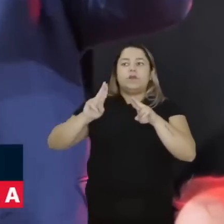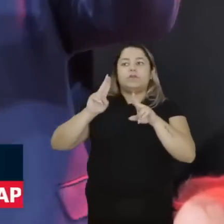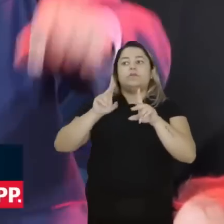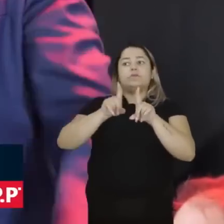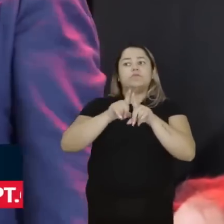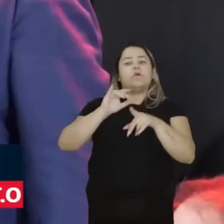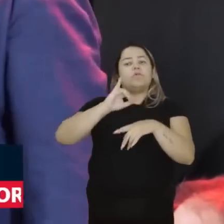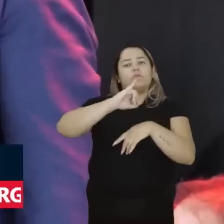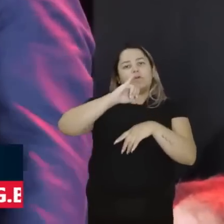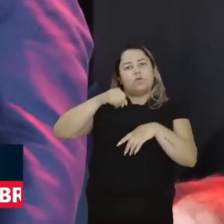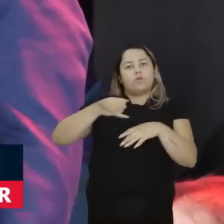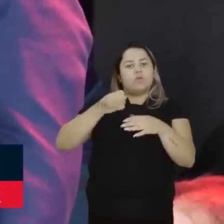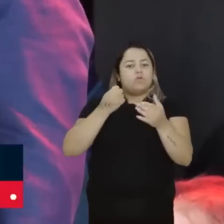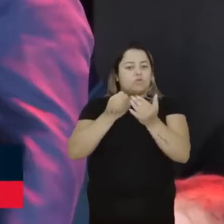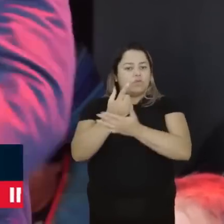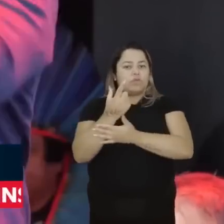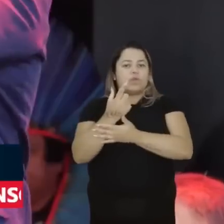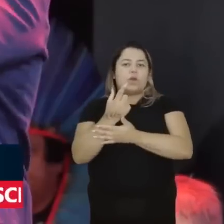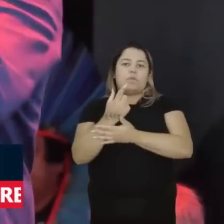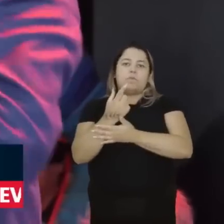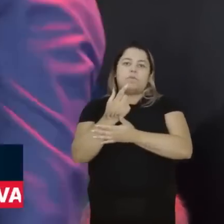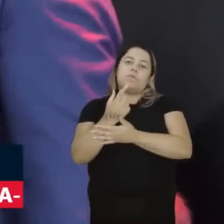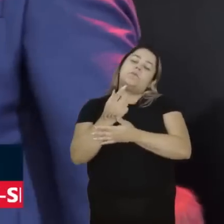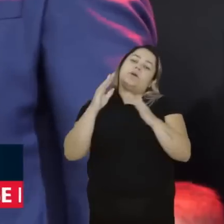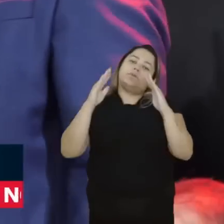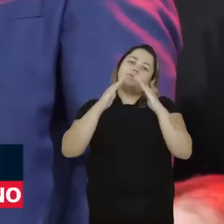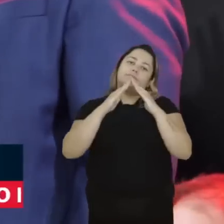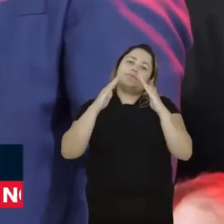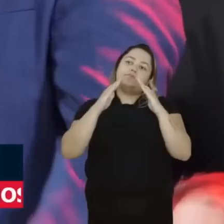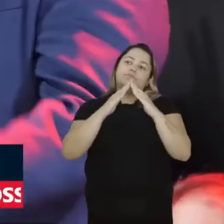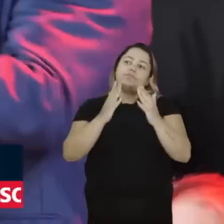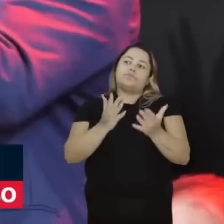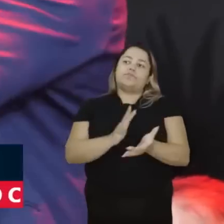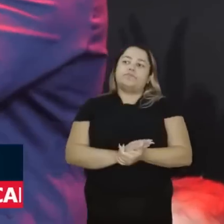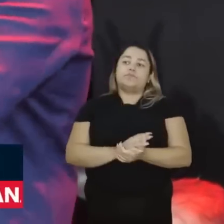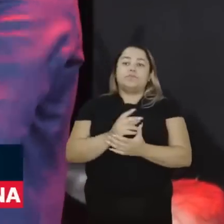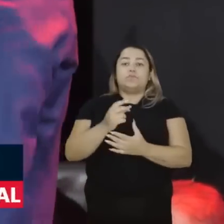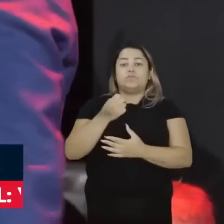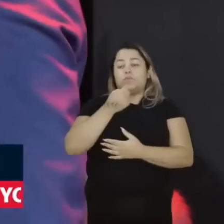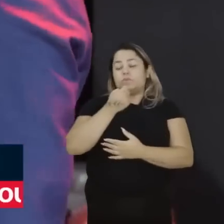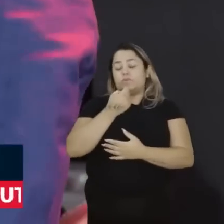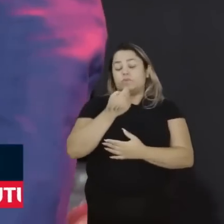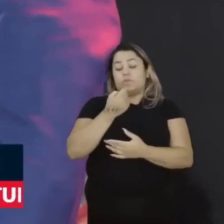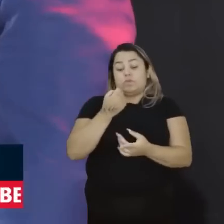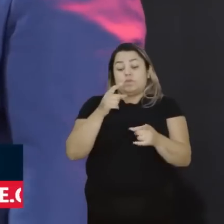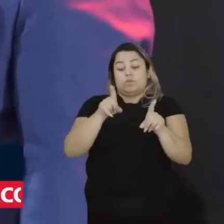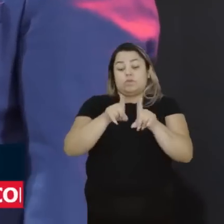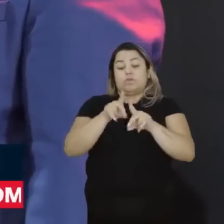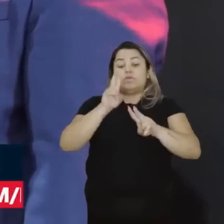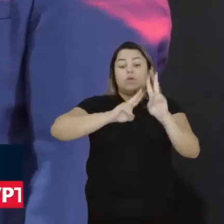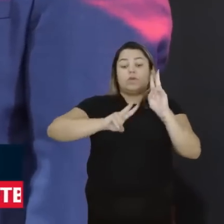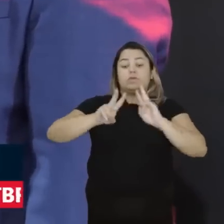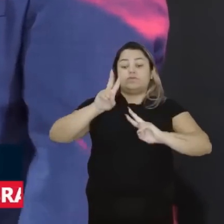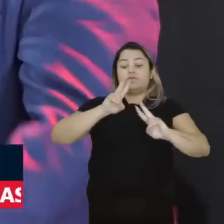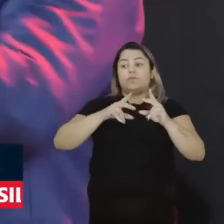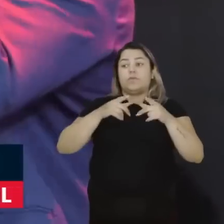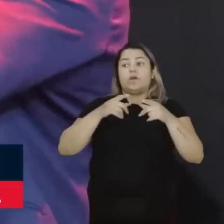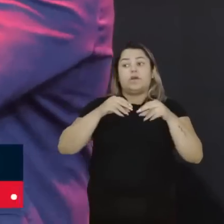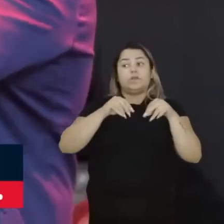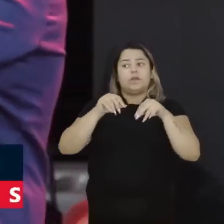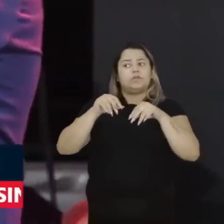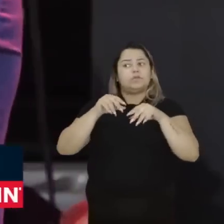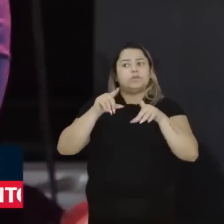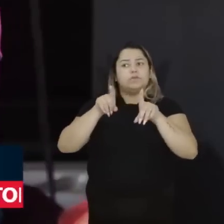oportunidade de comprar uma casa, um implemento agrícola, vendo sua terra ser demarcada,